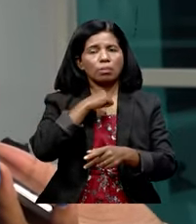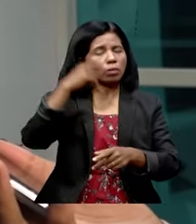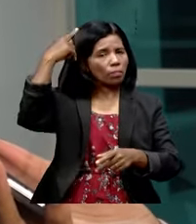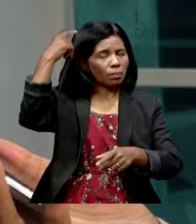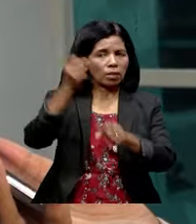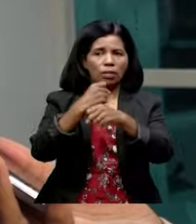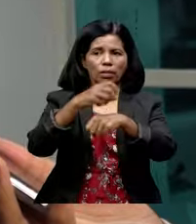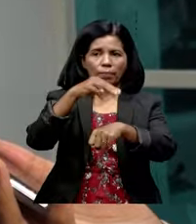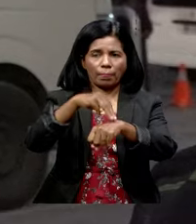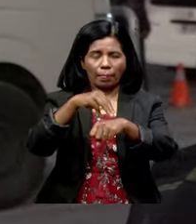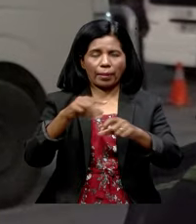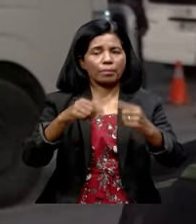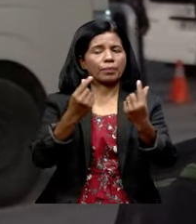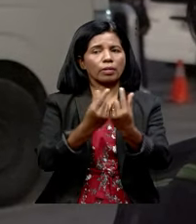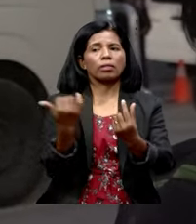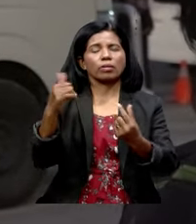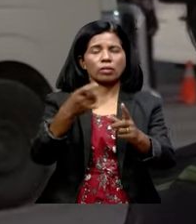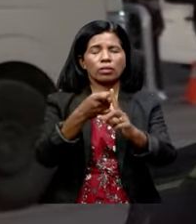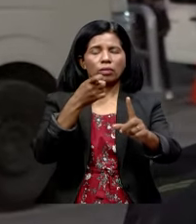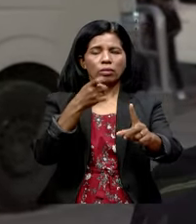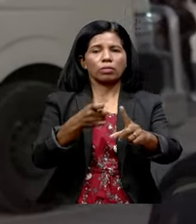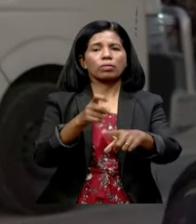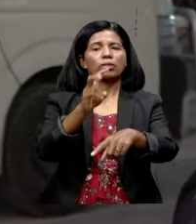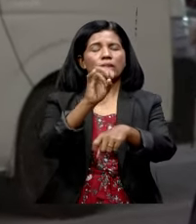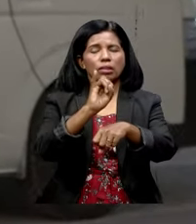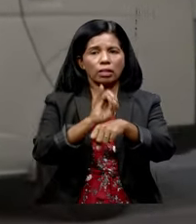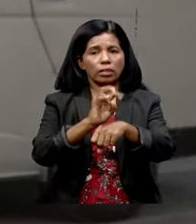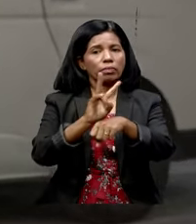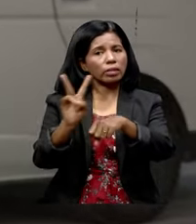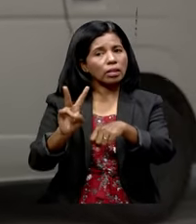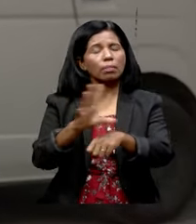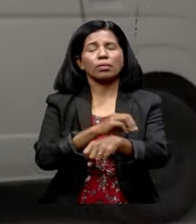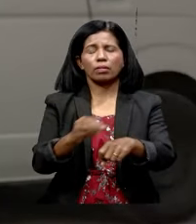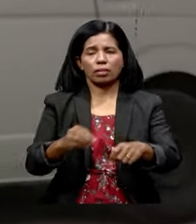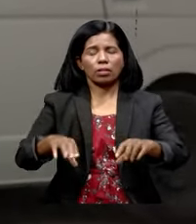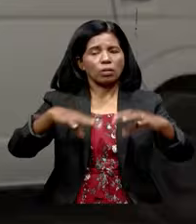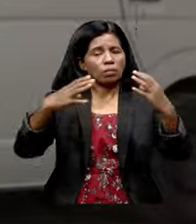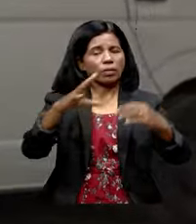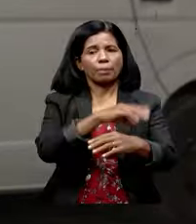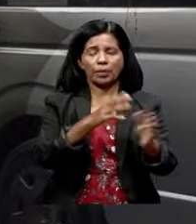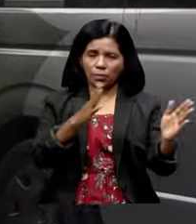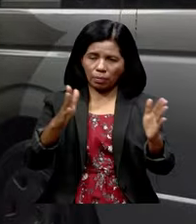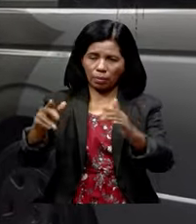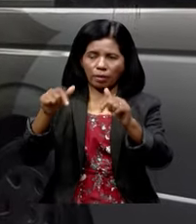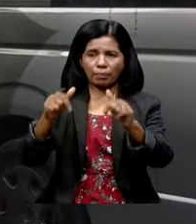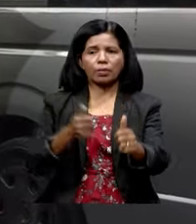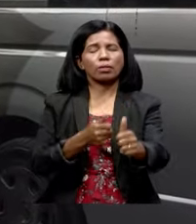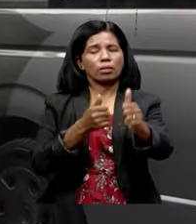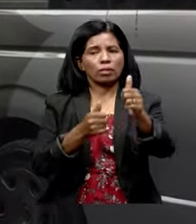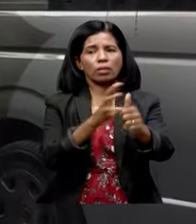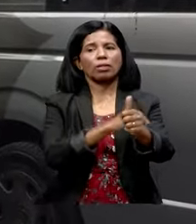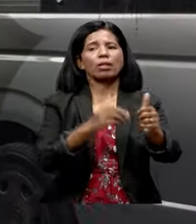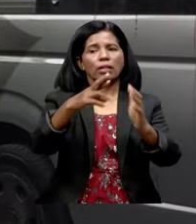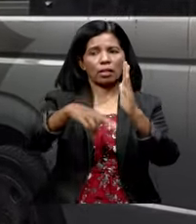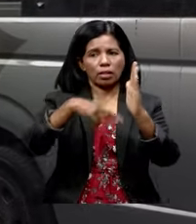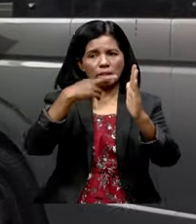Tomás Cabral Hatutan, equipa avançado si Vaticano nia inspeção ba viatura sira, nebe comissão organizadora preparane, tu irduni requisito